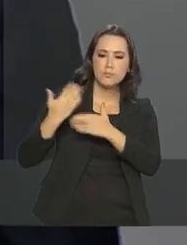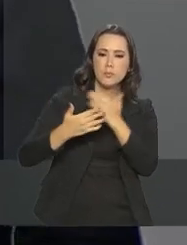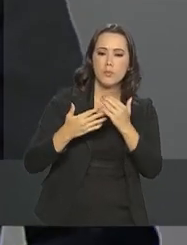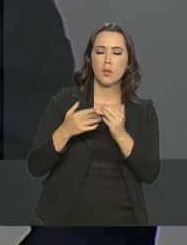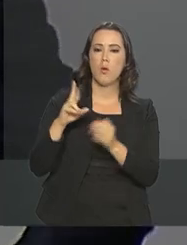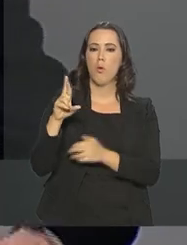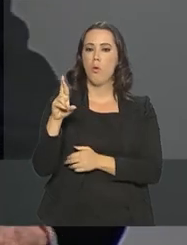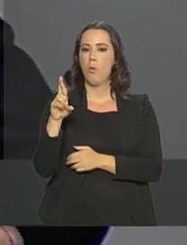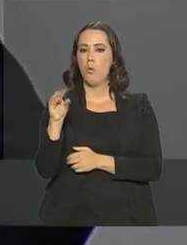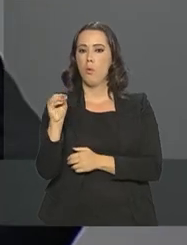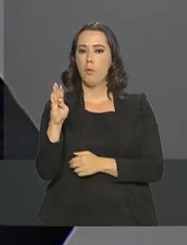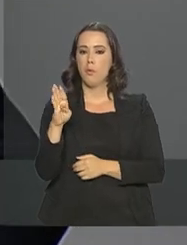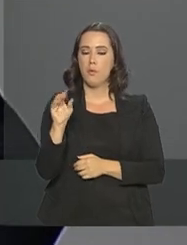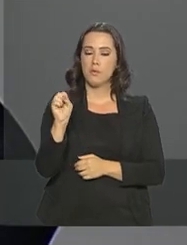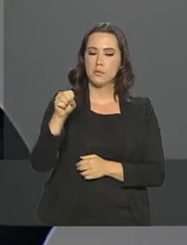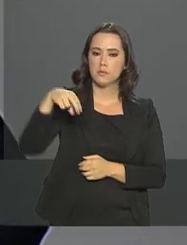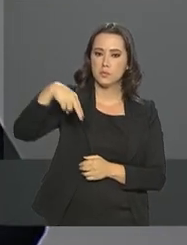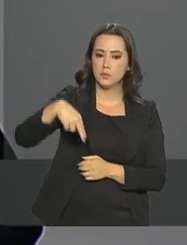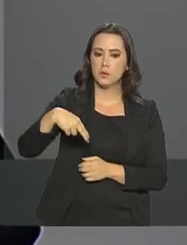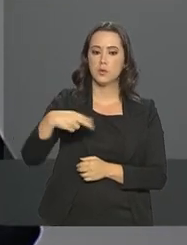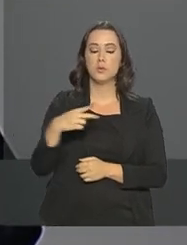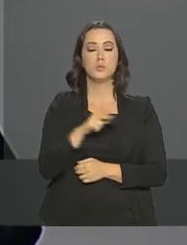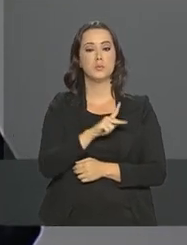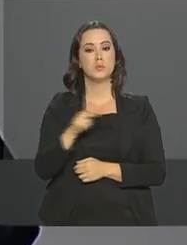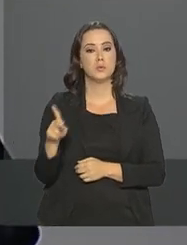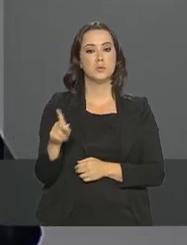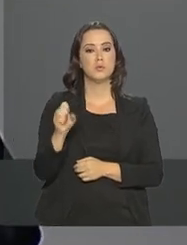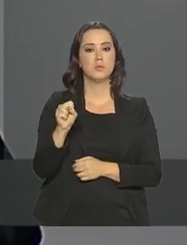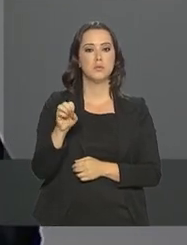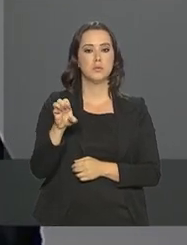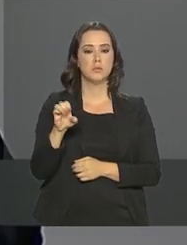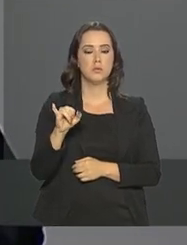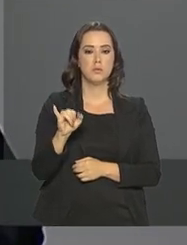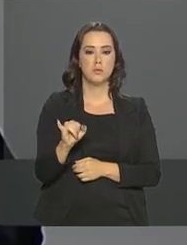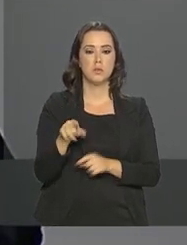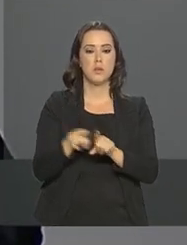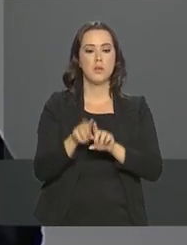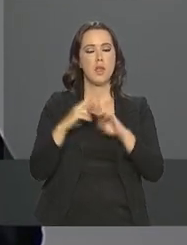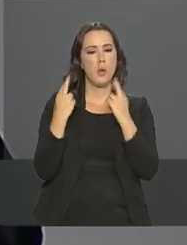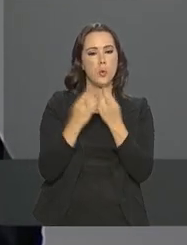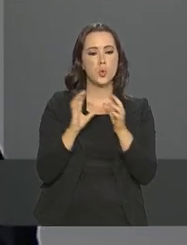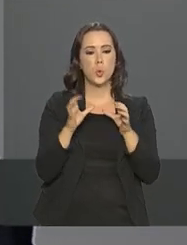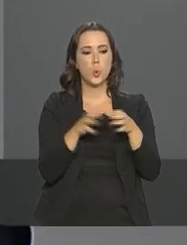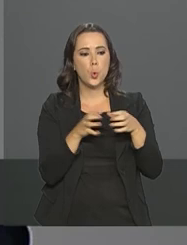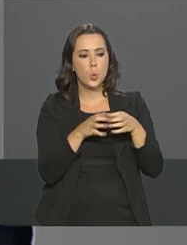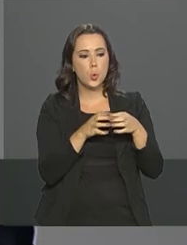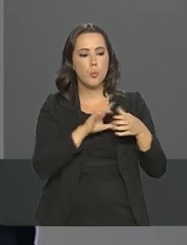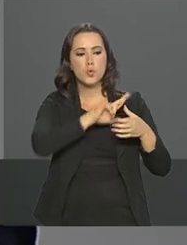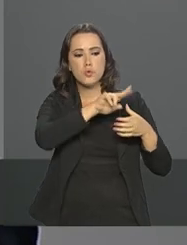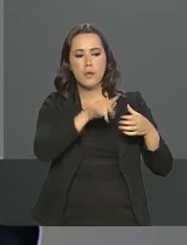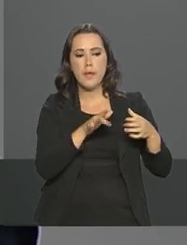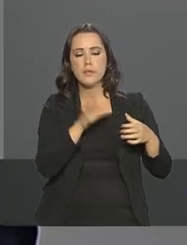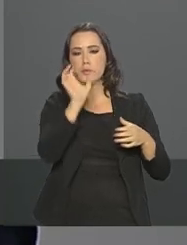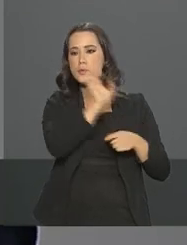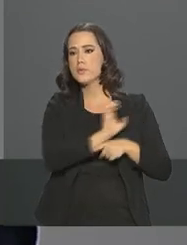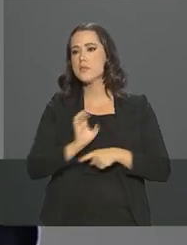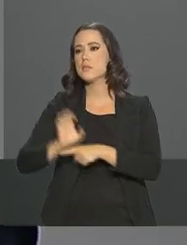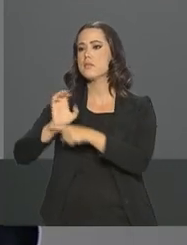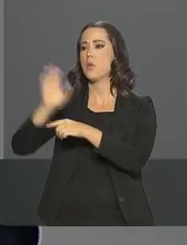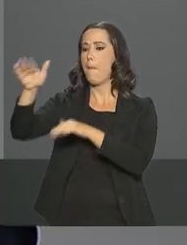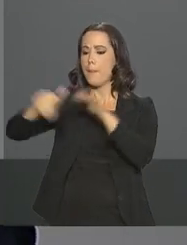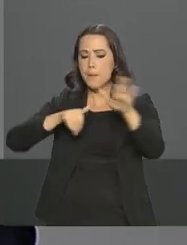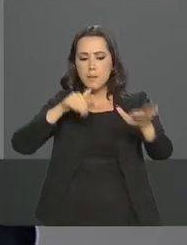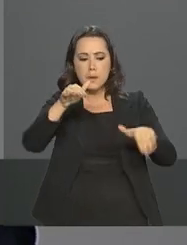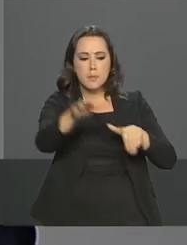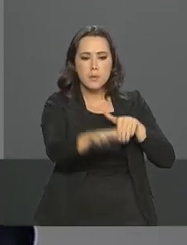robson joão henrique presidente do cesb reunia os presidentes de federações dos vários estados brasileiros e levava a mim